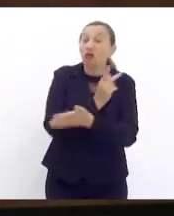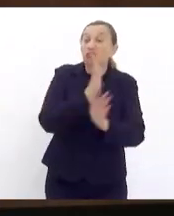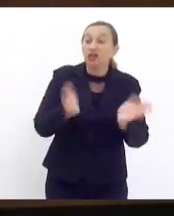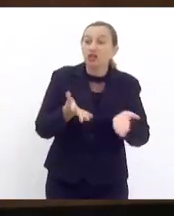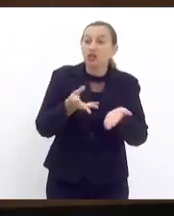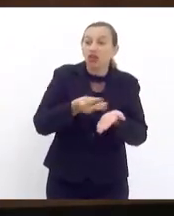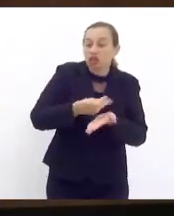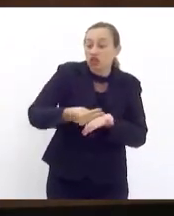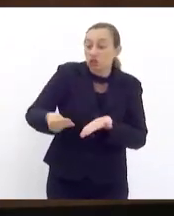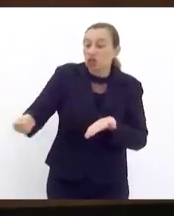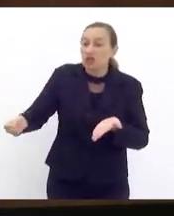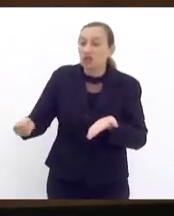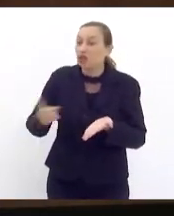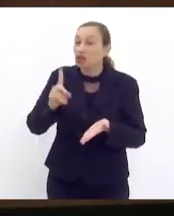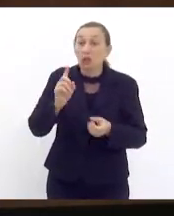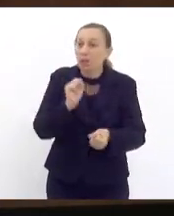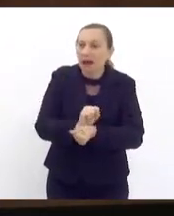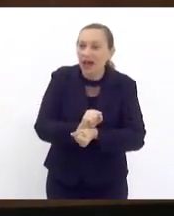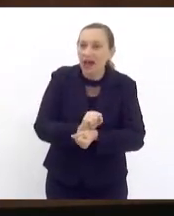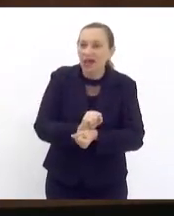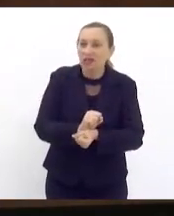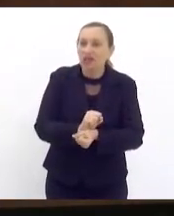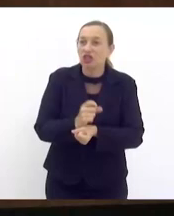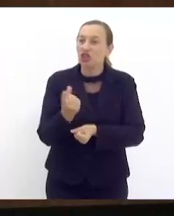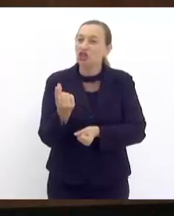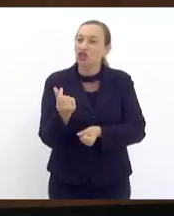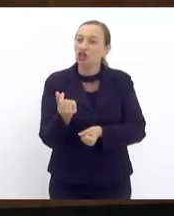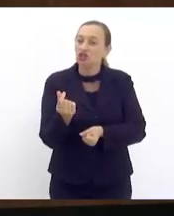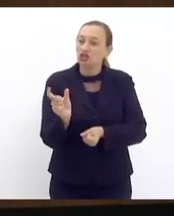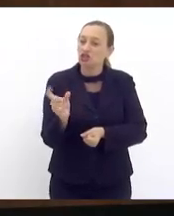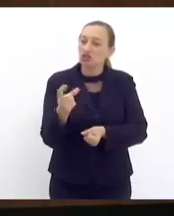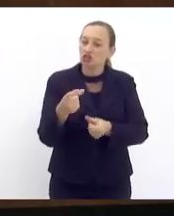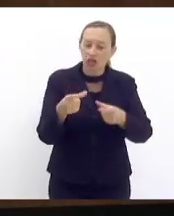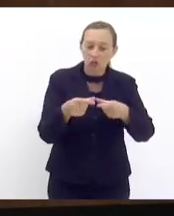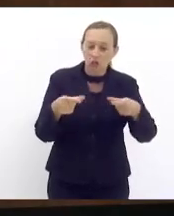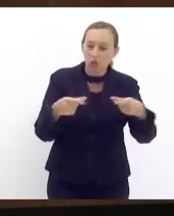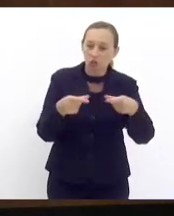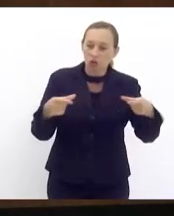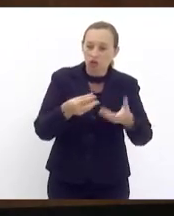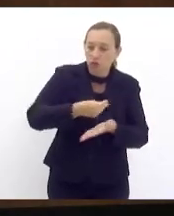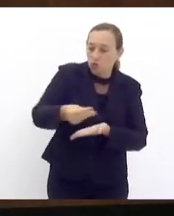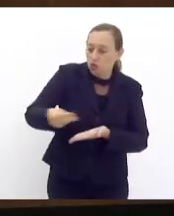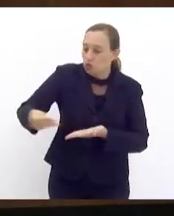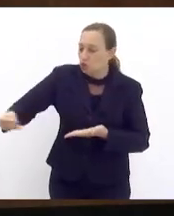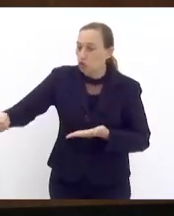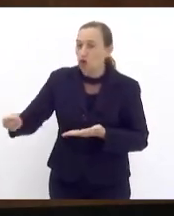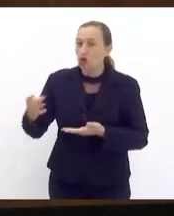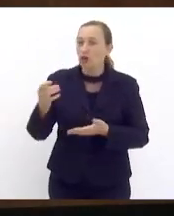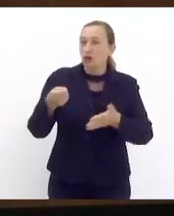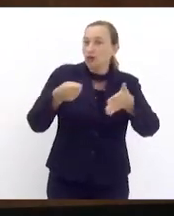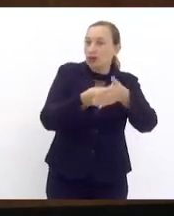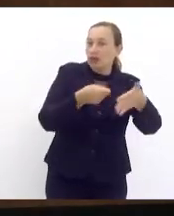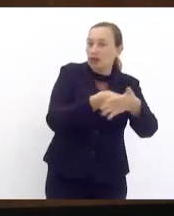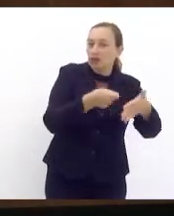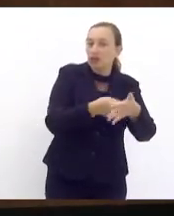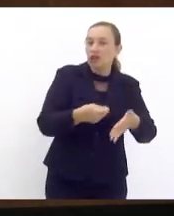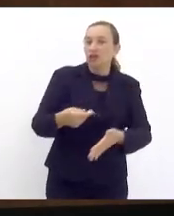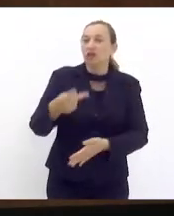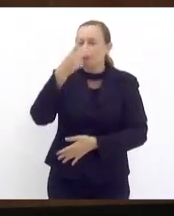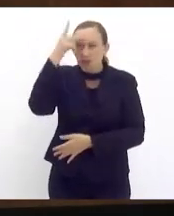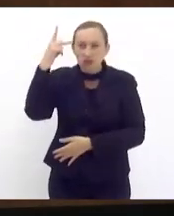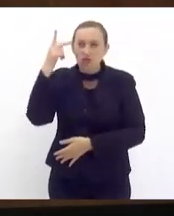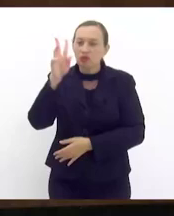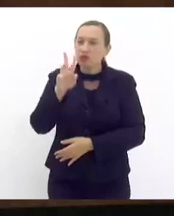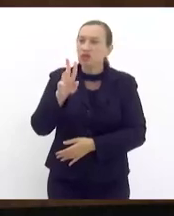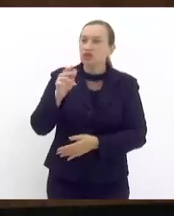desenfreada de ingresso no Maracanã recebi denúncia de usuários que já tiveram que pagar